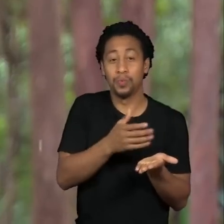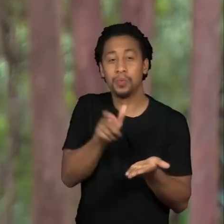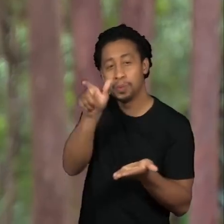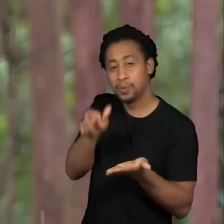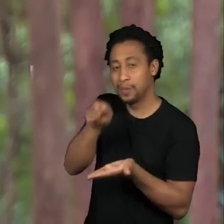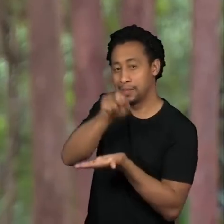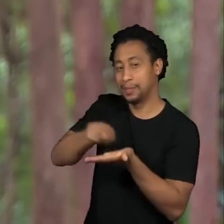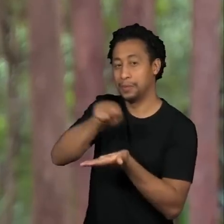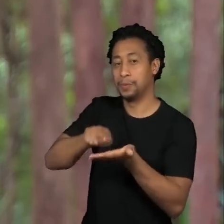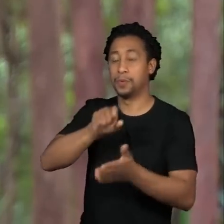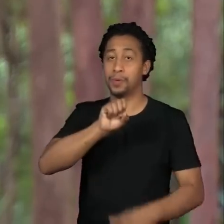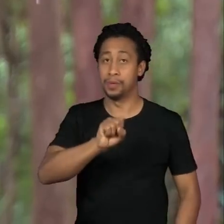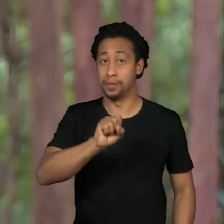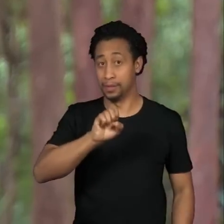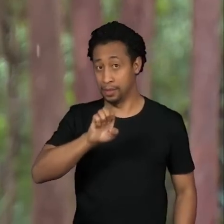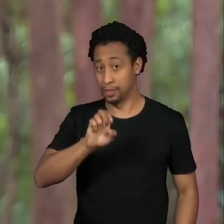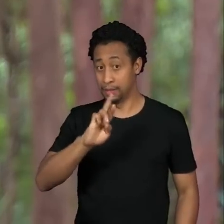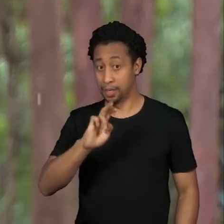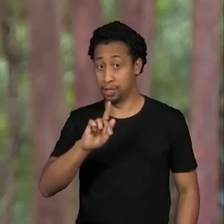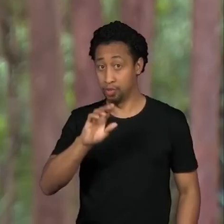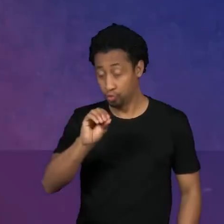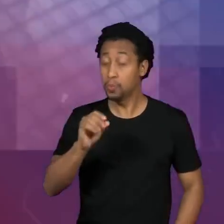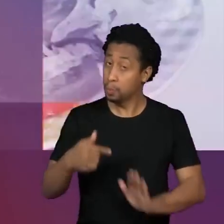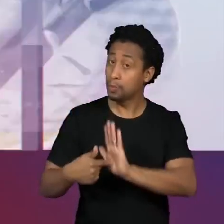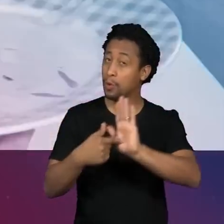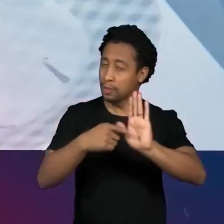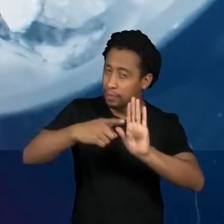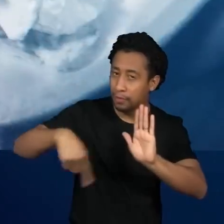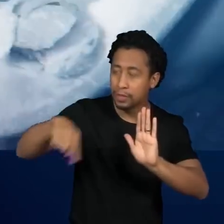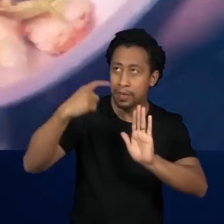reflexão essencial nos dias de hoje.